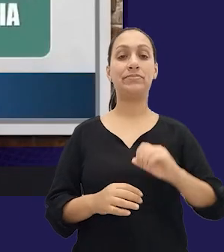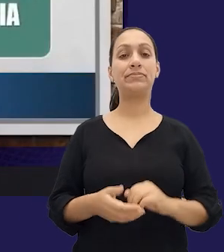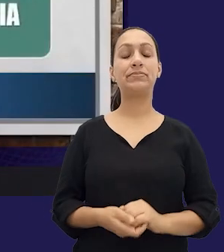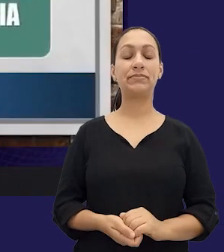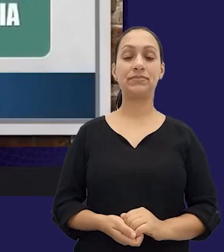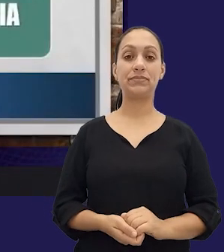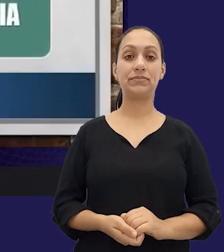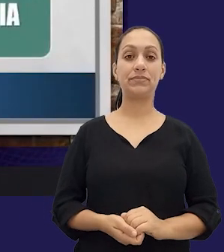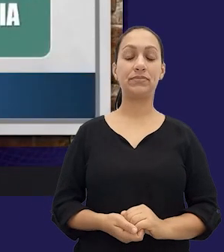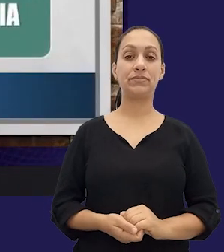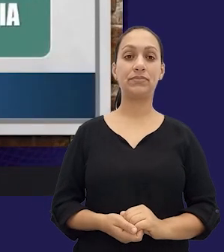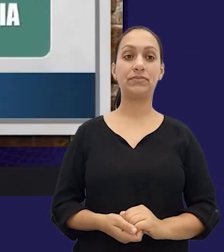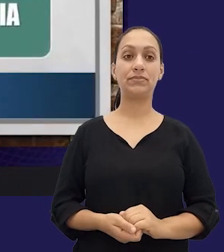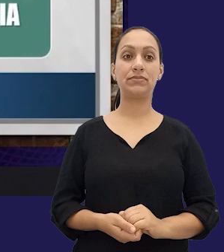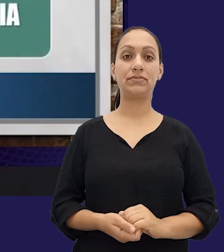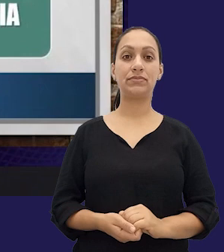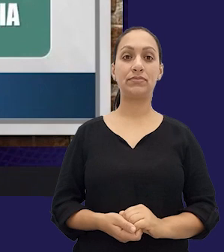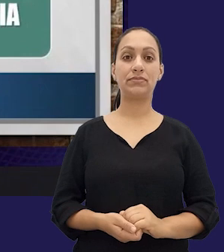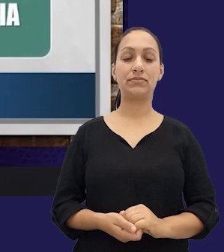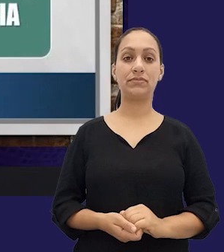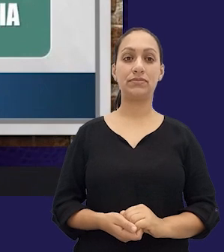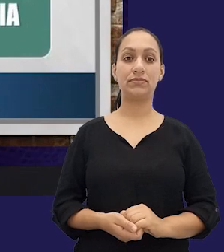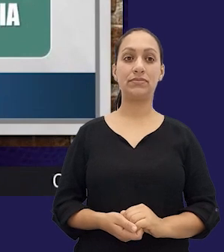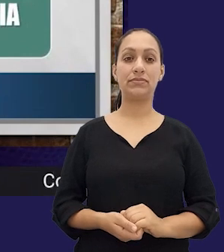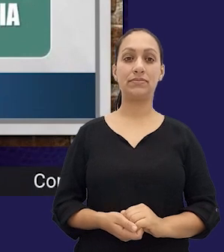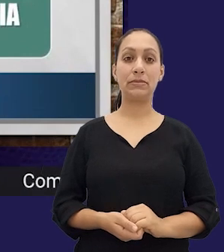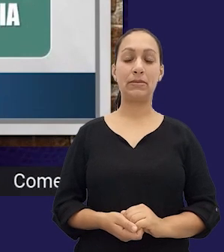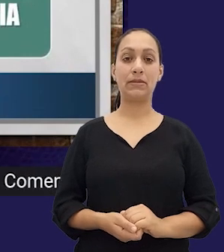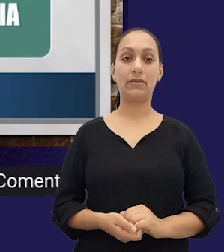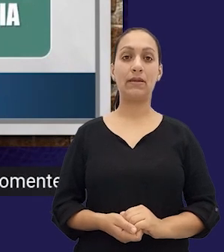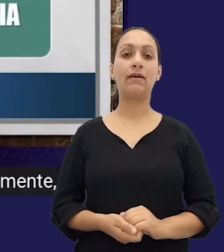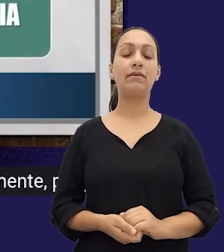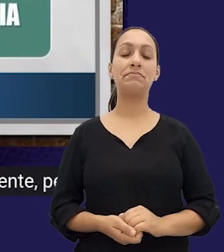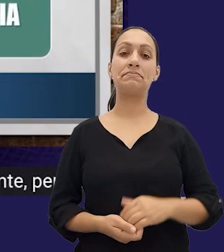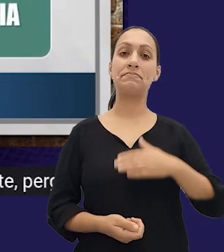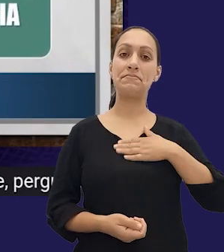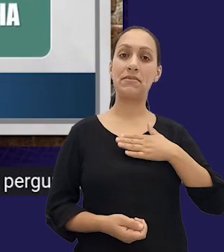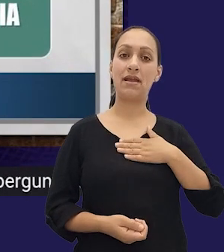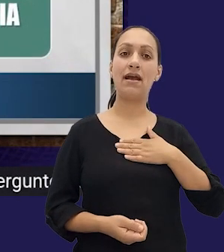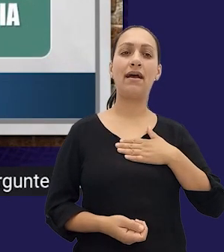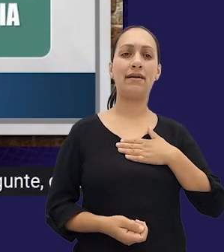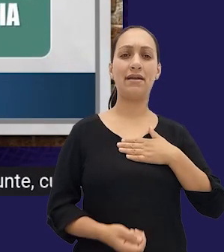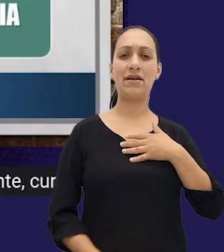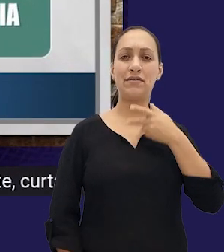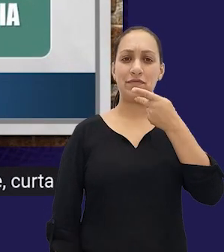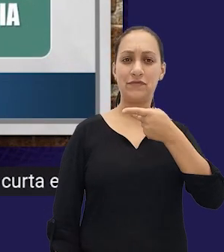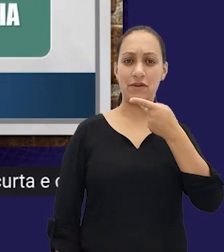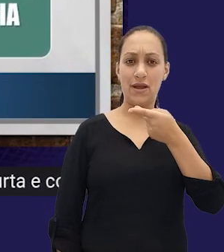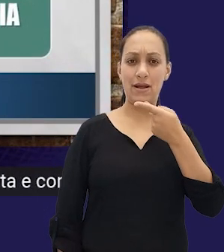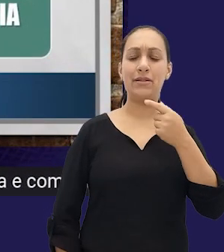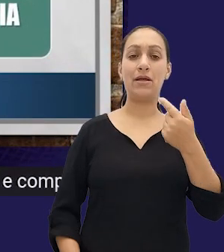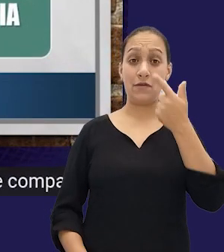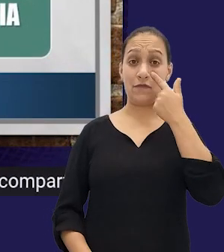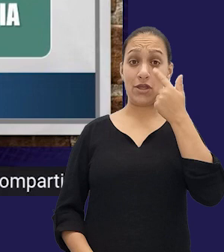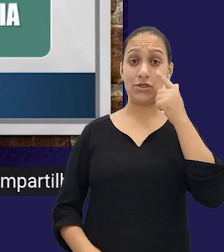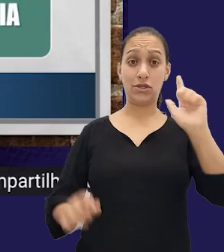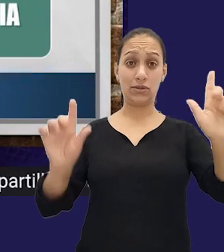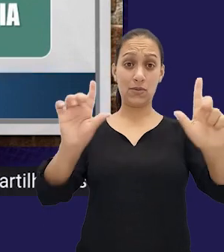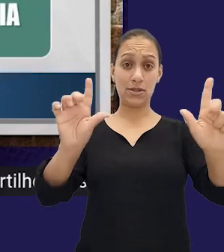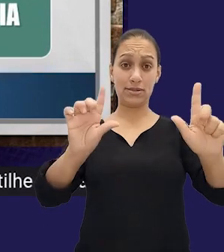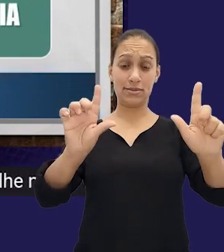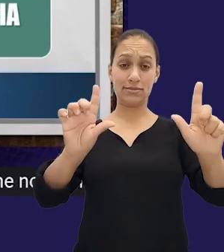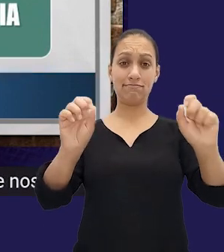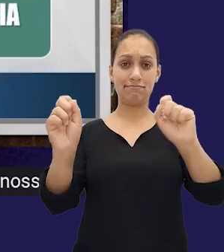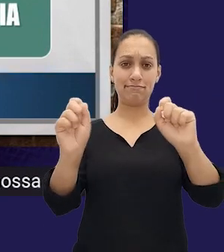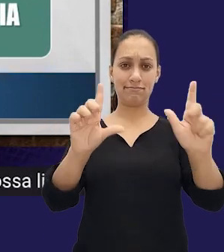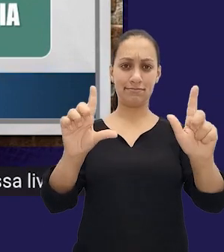Bom, a verdade, né, dessa minha fala se corrobora aqui nessa imagem desse slide. Olha só que